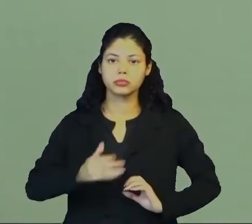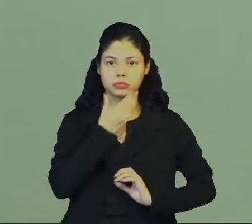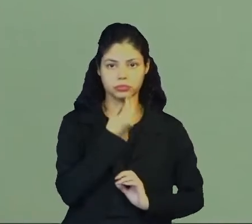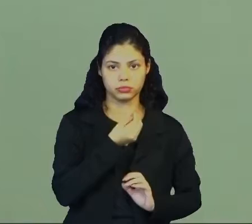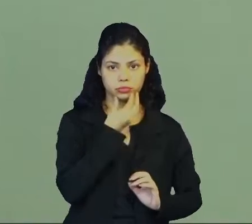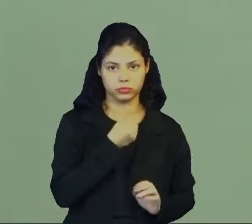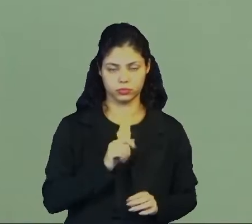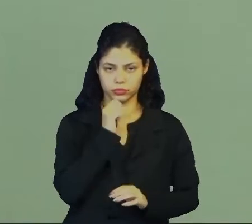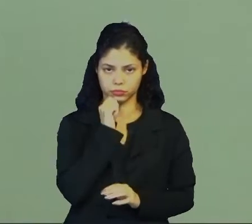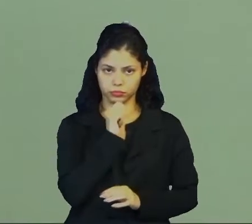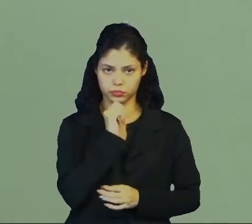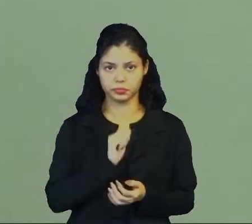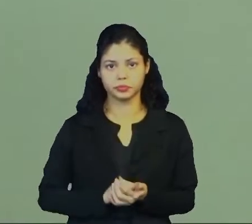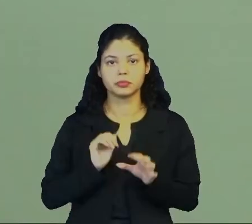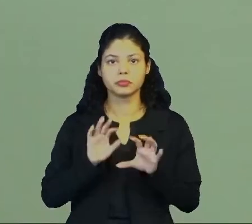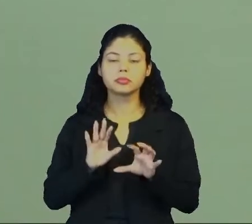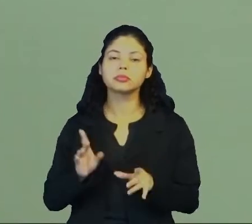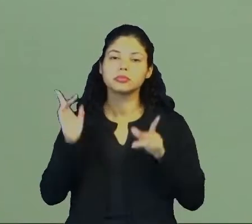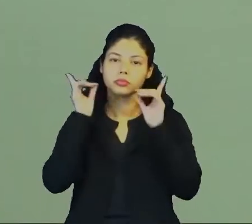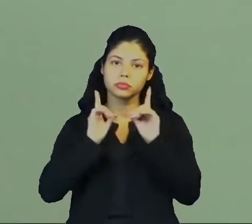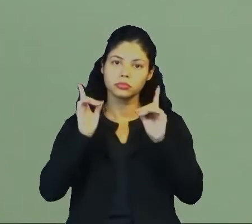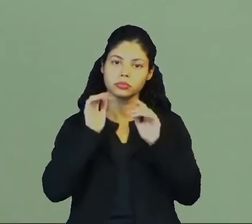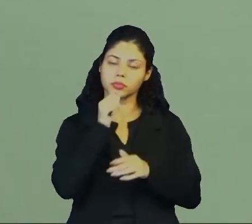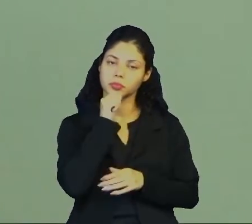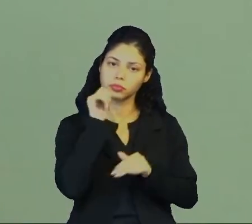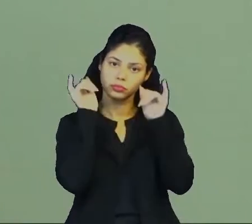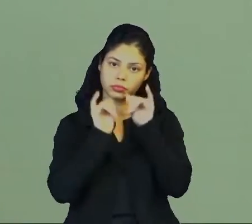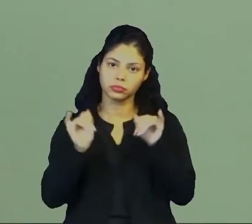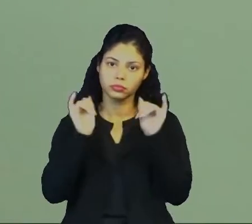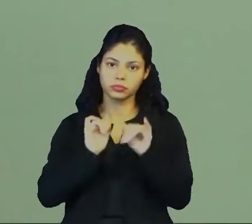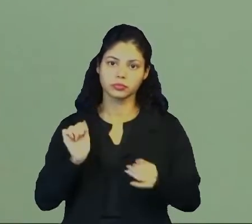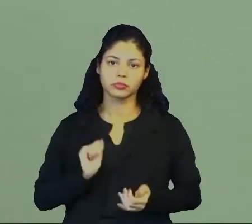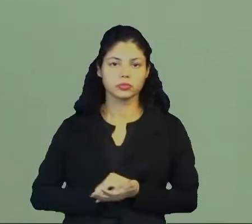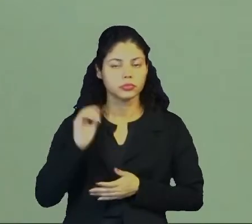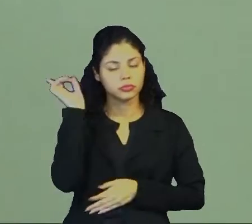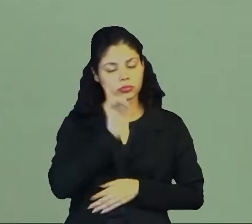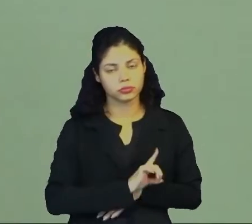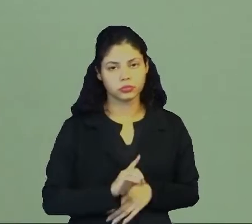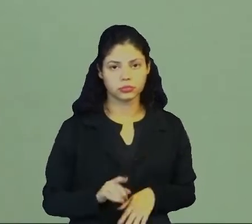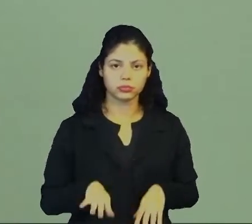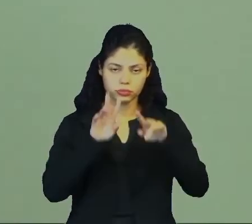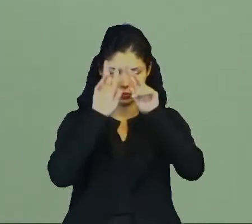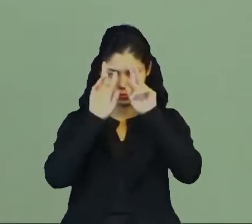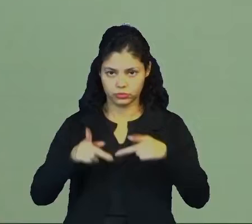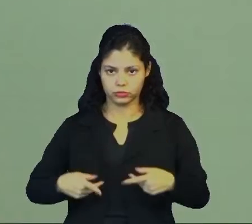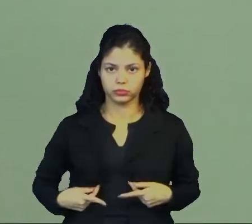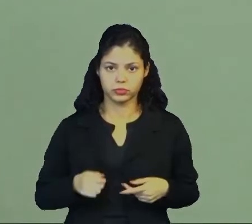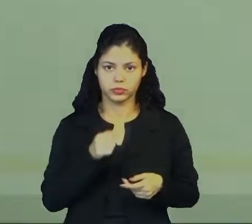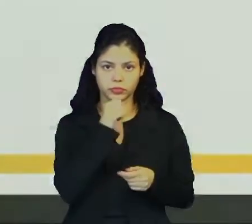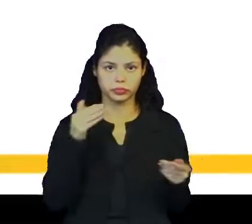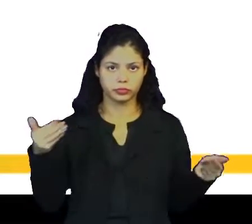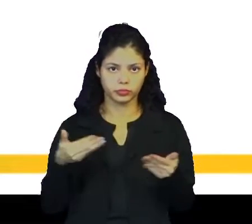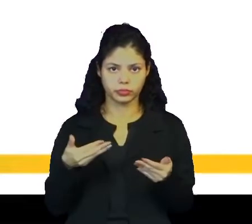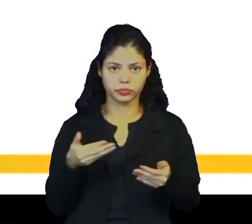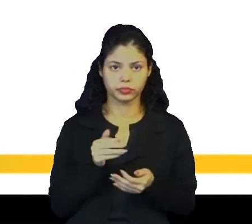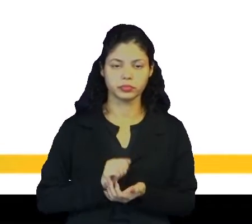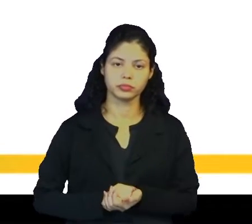aí, essa declaração que serve de base para a Declaração dos Direitos Humanos da ONU, que está em vigor até